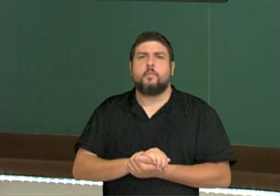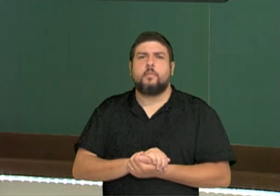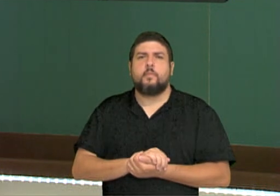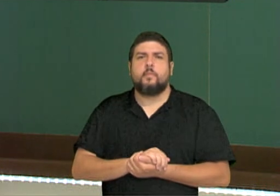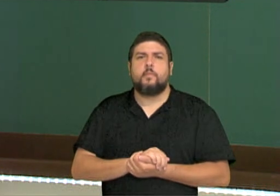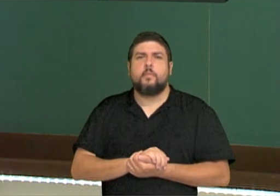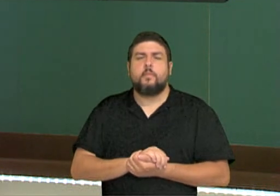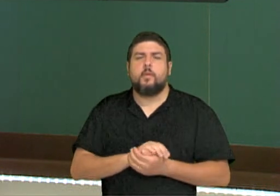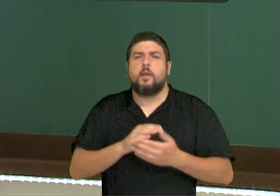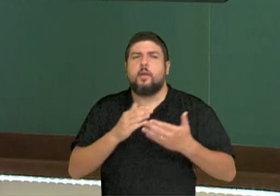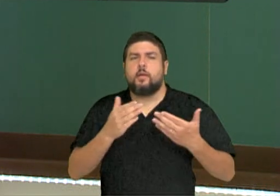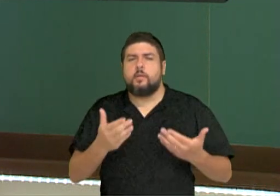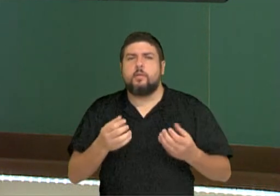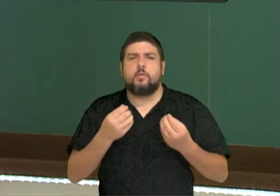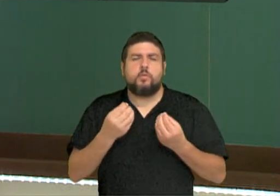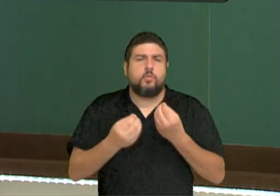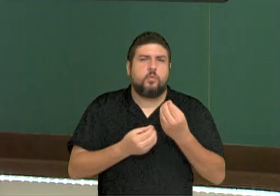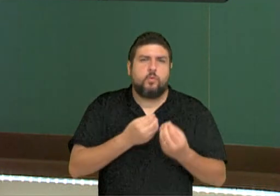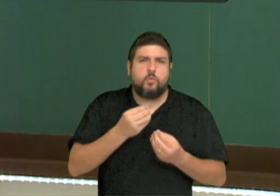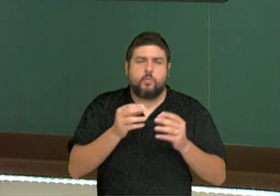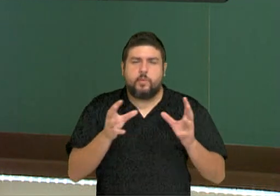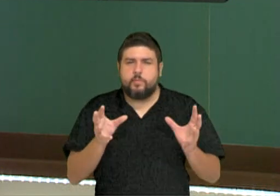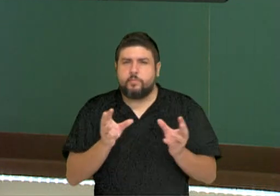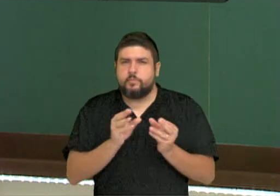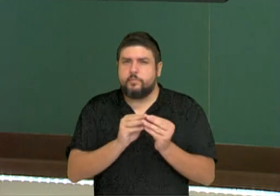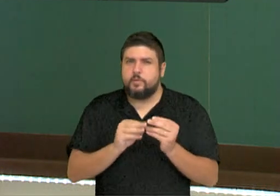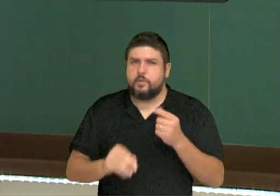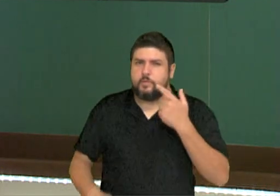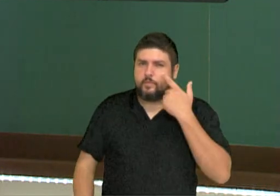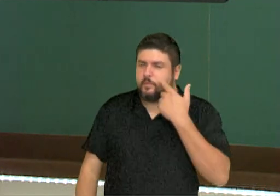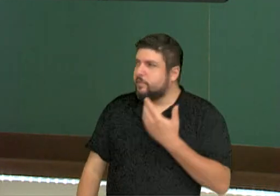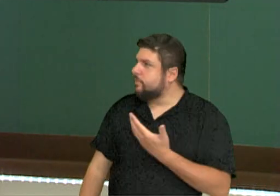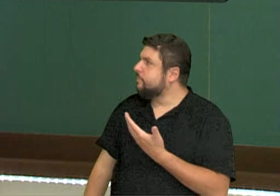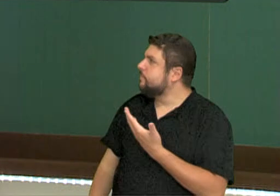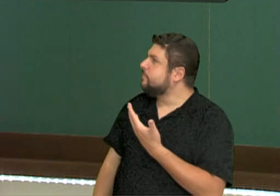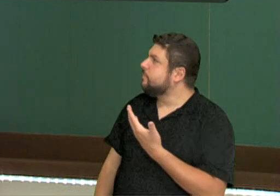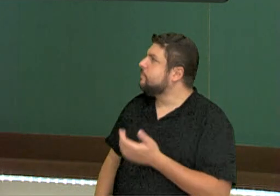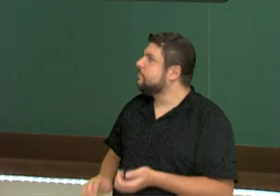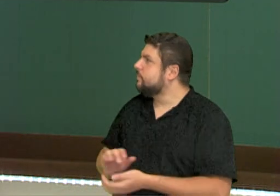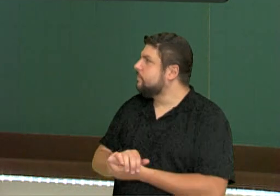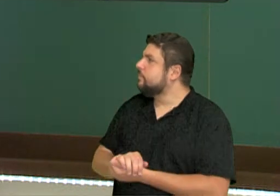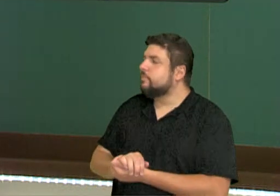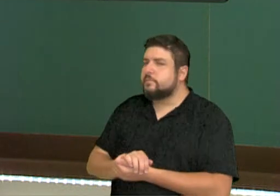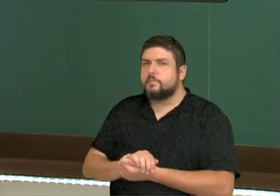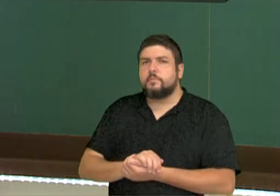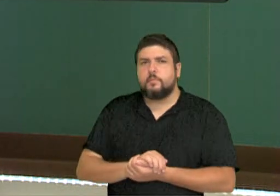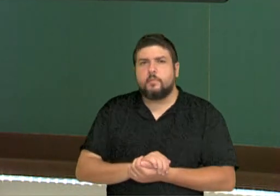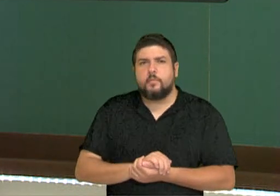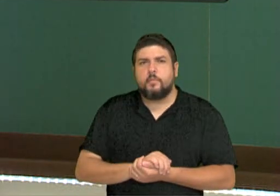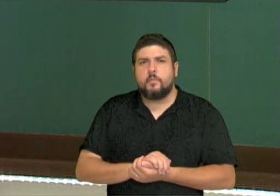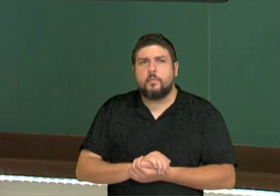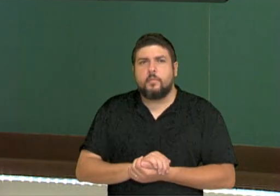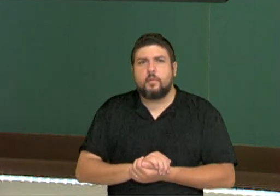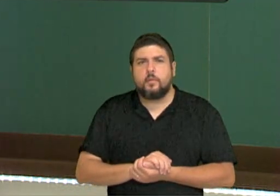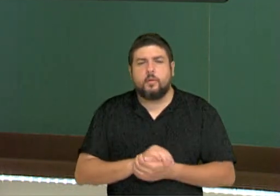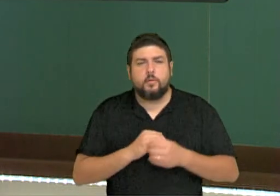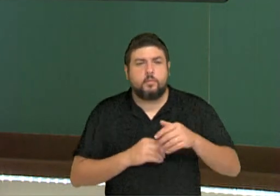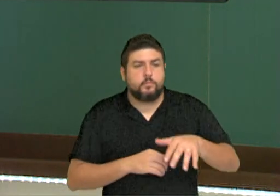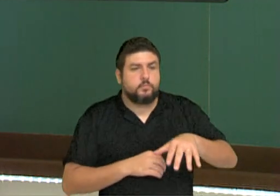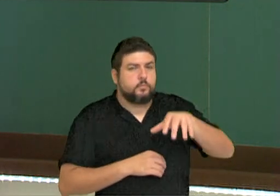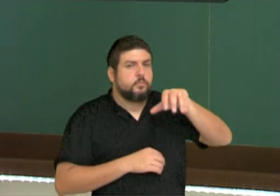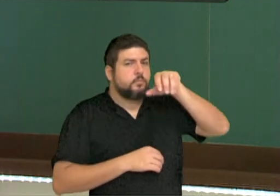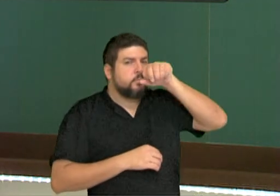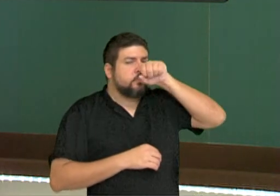uma tabelinha para ficar mais resumidinho. Inspiração. No momento da inspiração, o diafragma